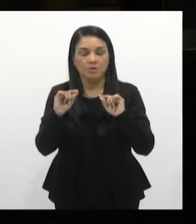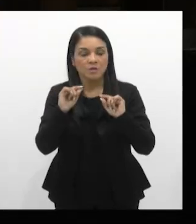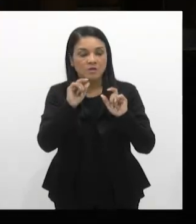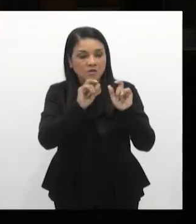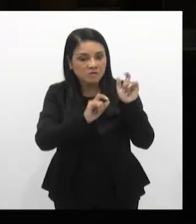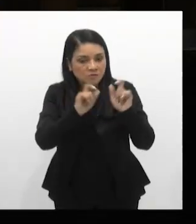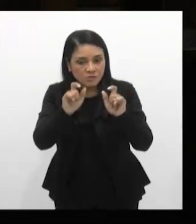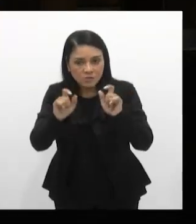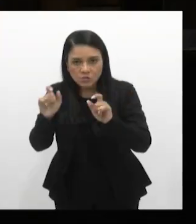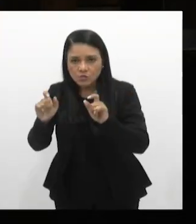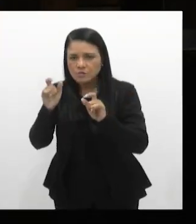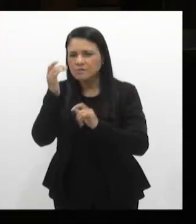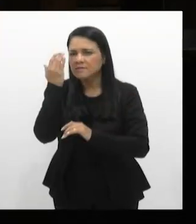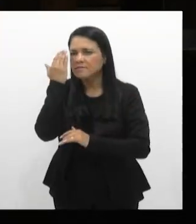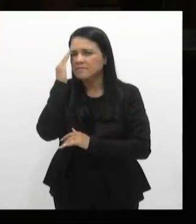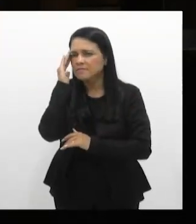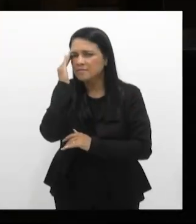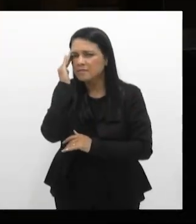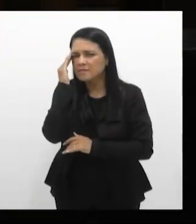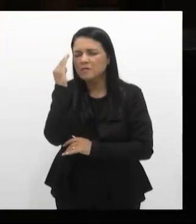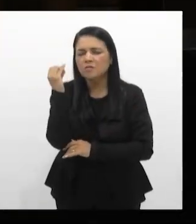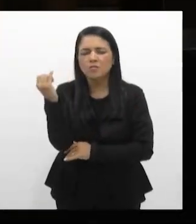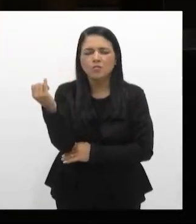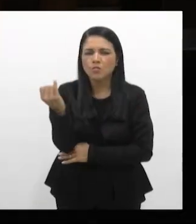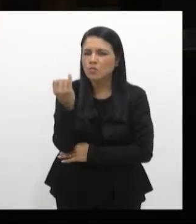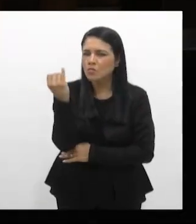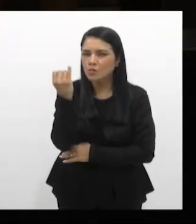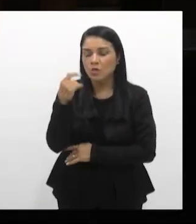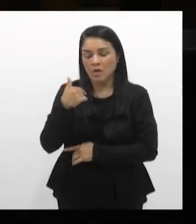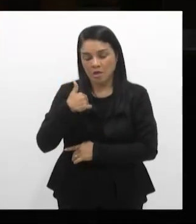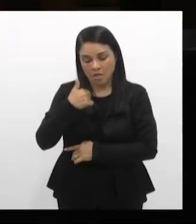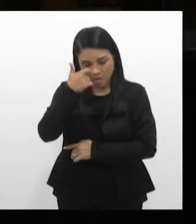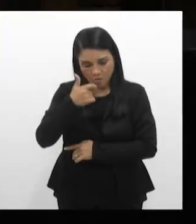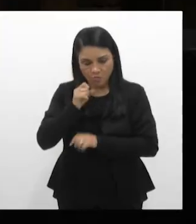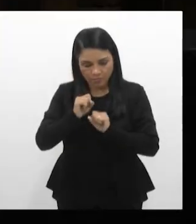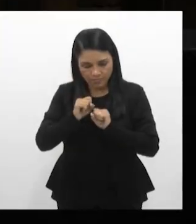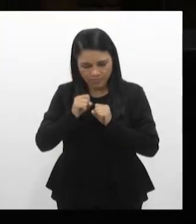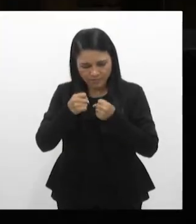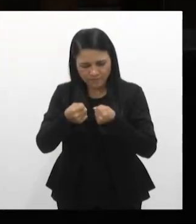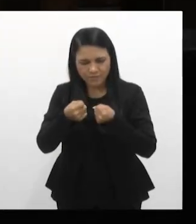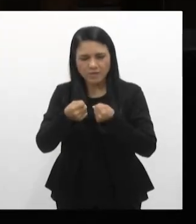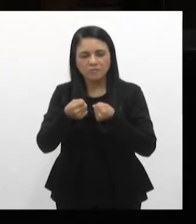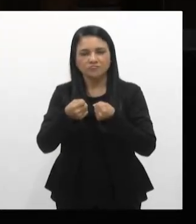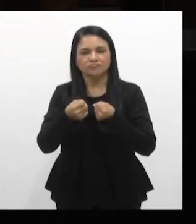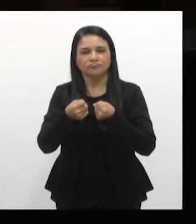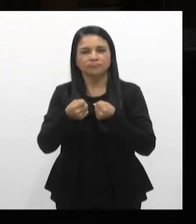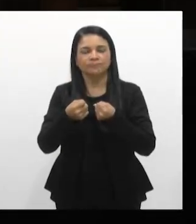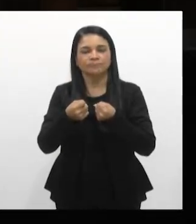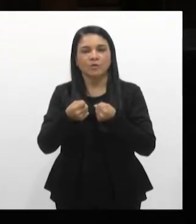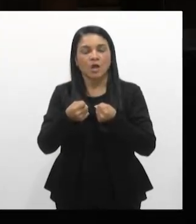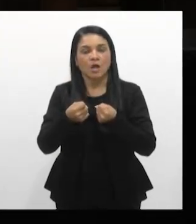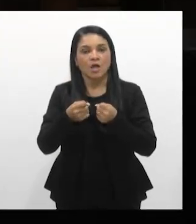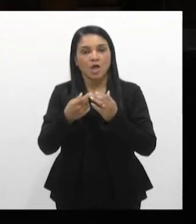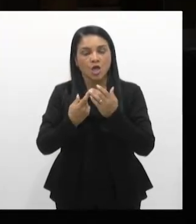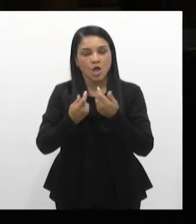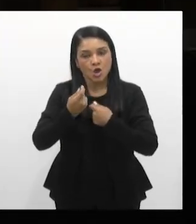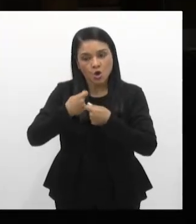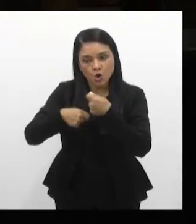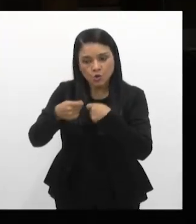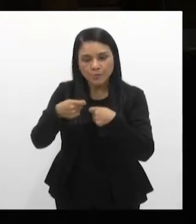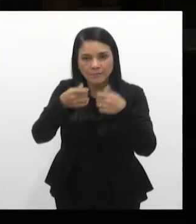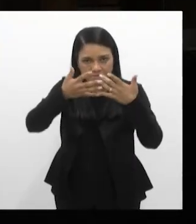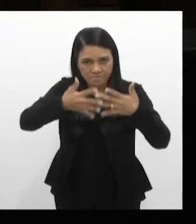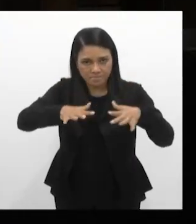pessoas entenderem a importância, né, já que eu defendo tanto essa pauta da economia do mar, e essa